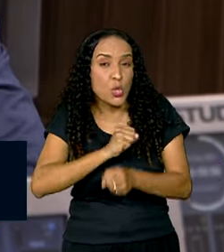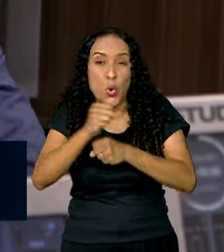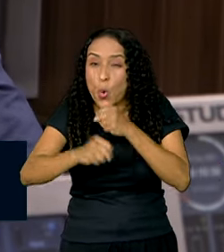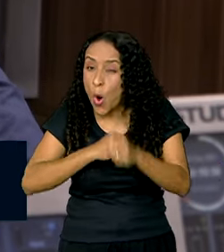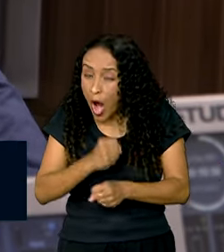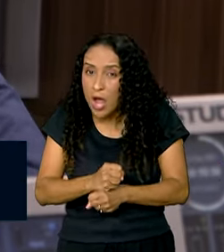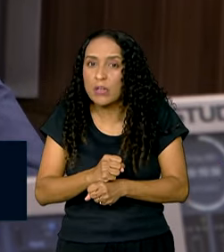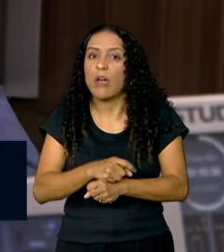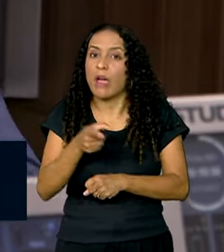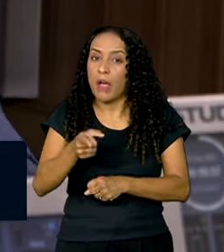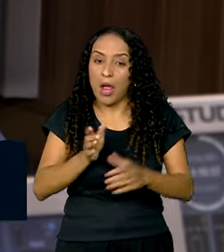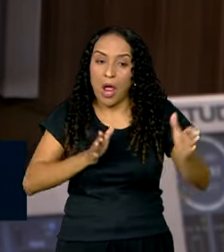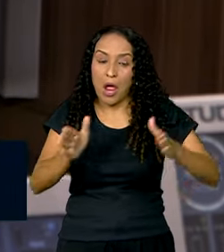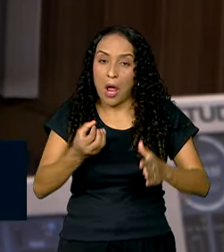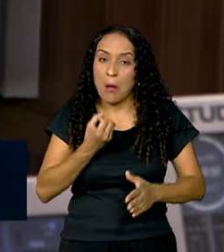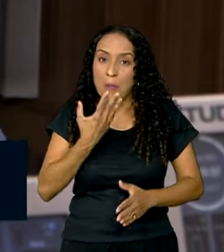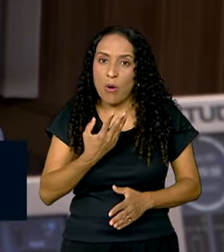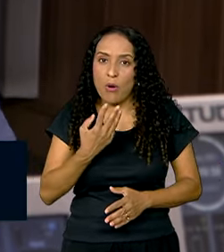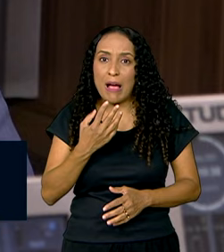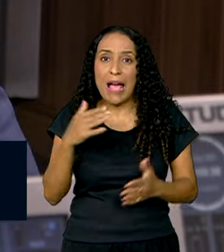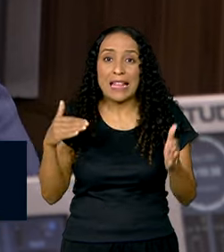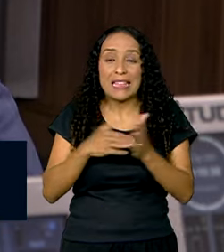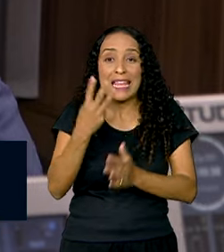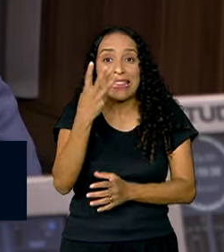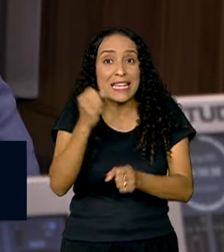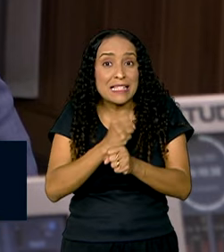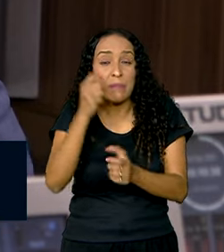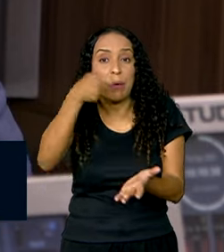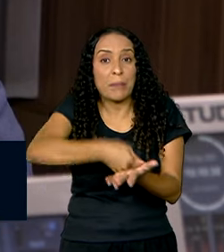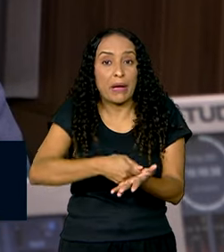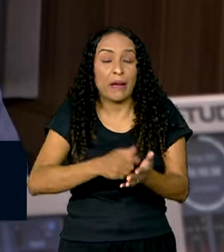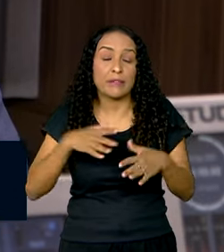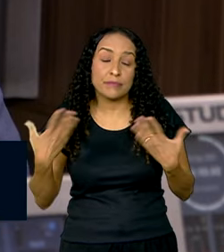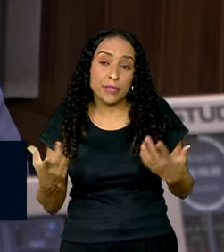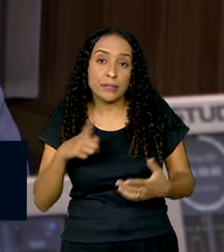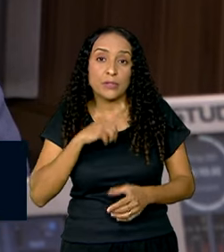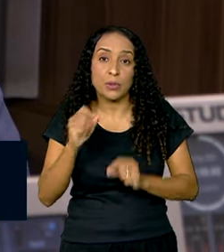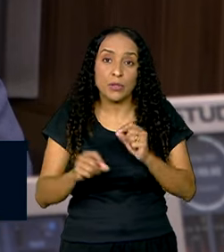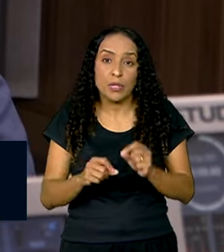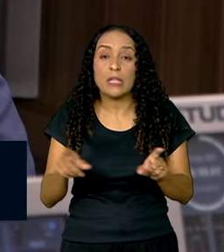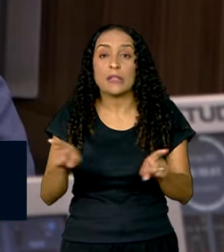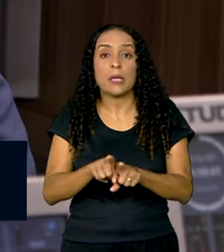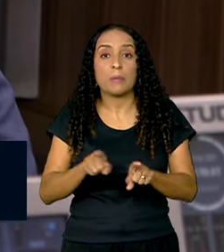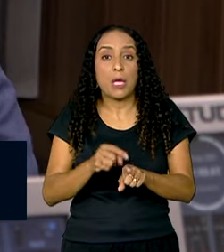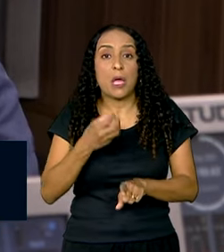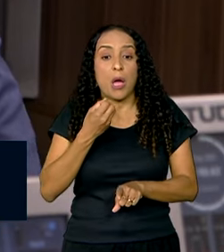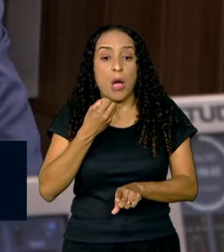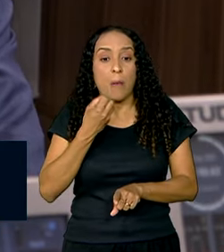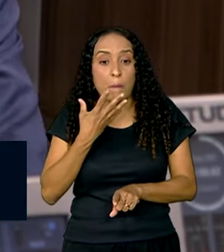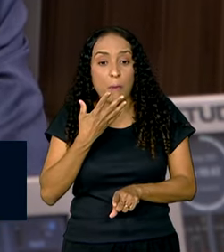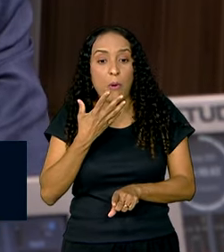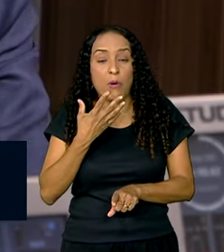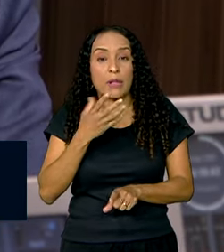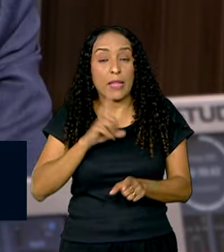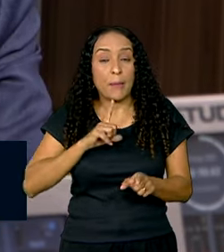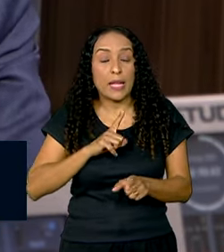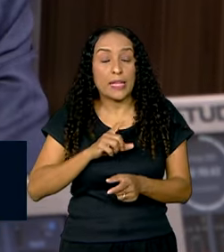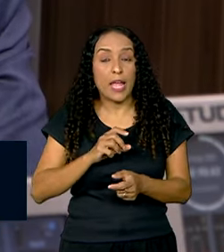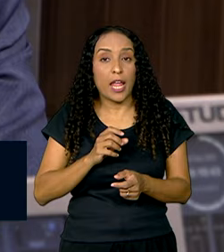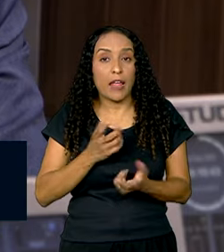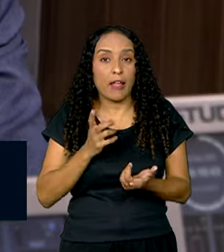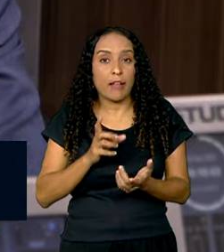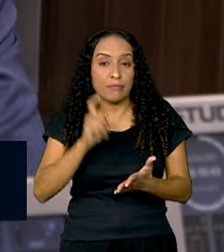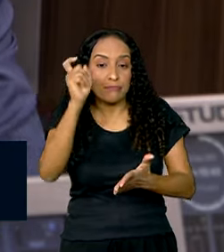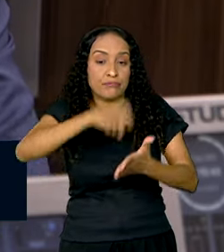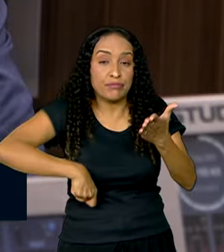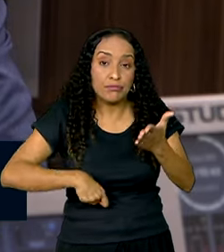prazo interessante são até 3 anos aí para pagar e aí a gente tem aí inclusive bônus de adimplência tá ou seja o agricultor